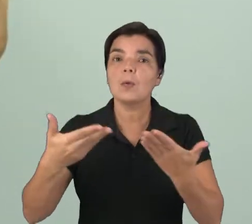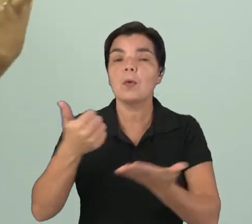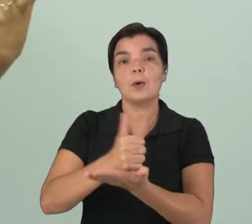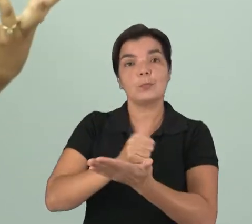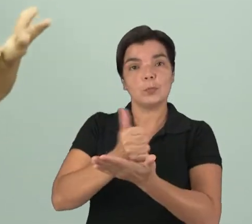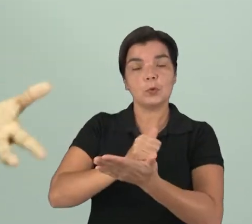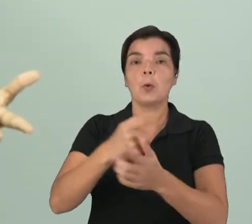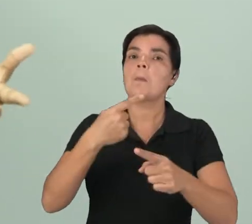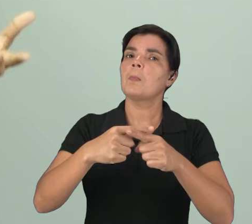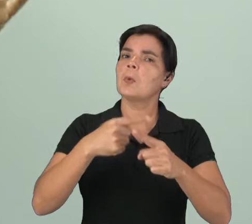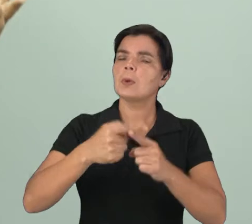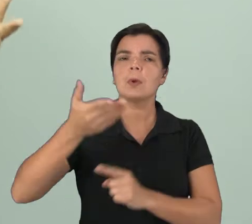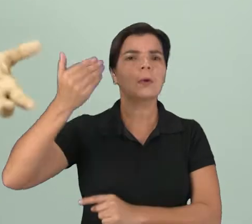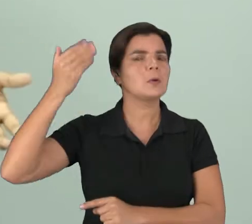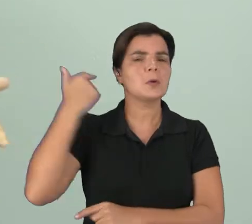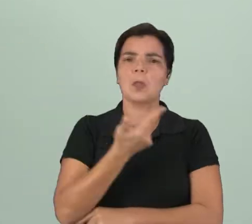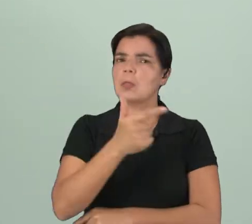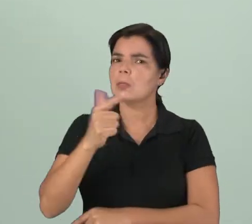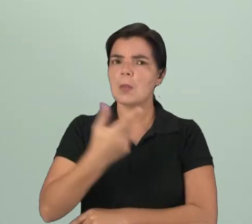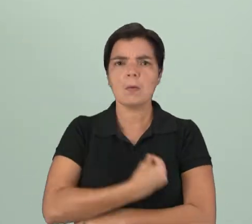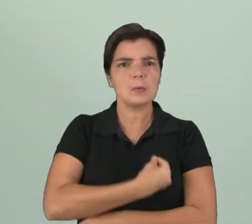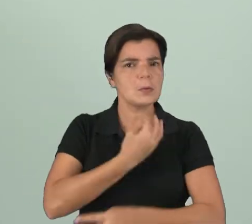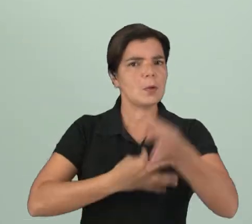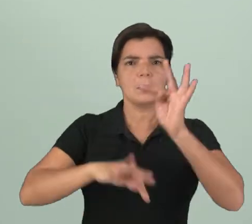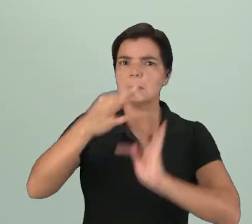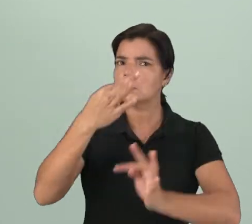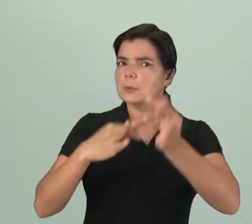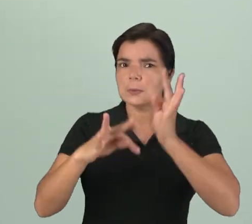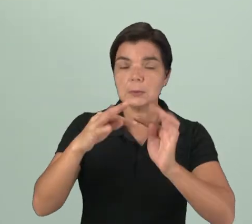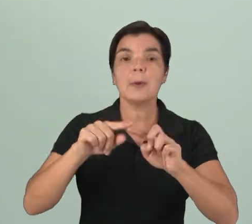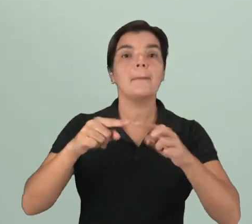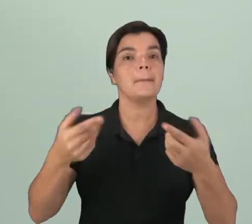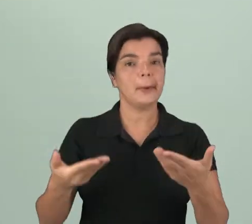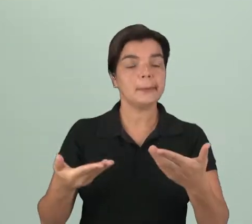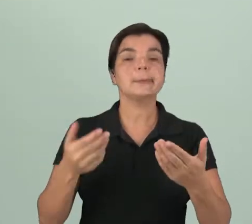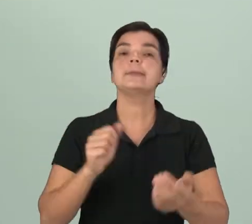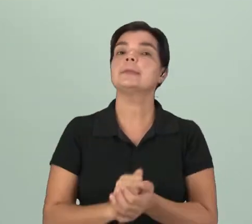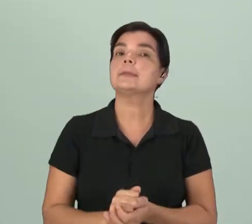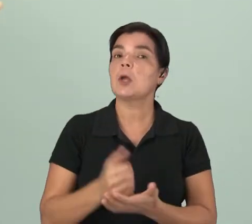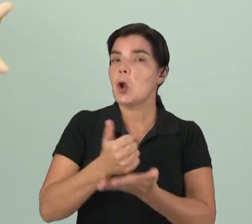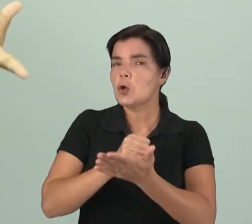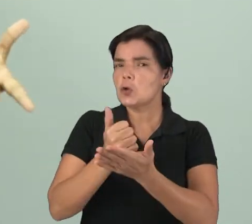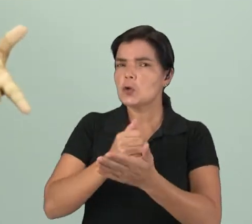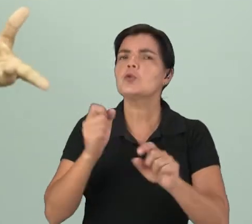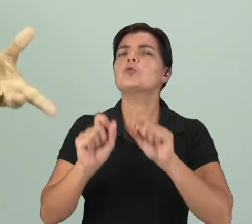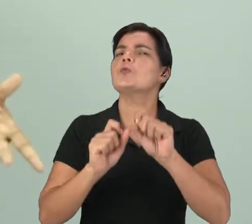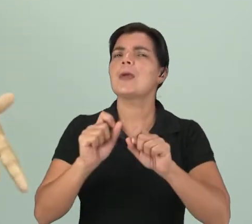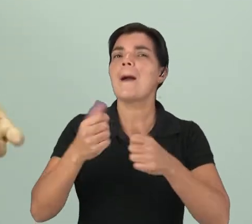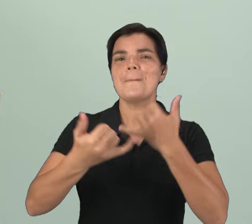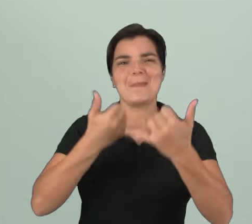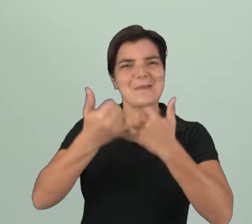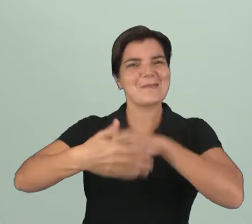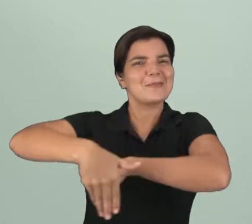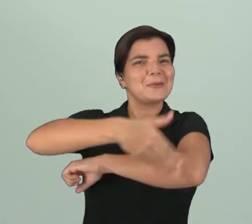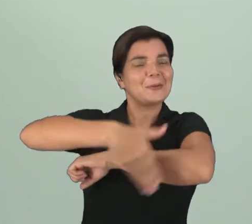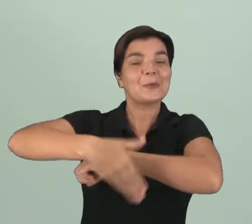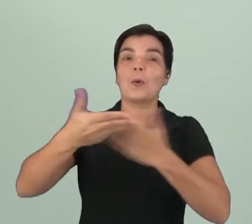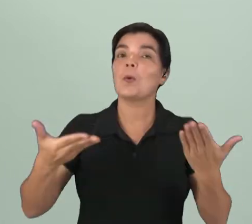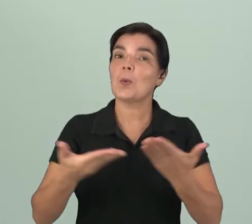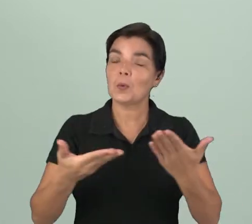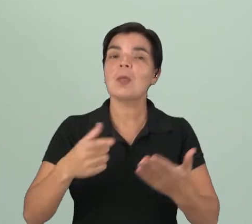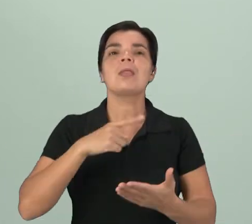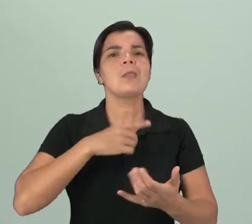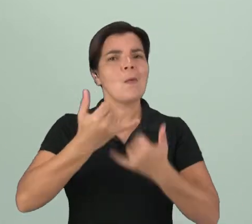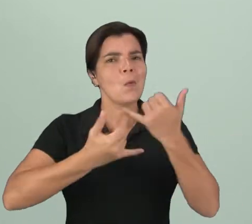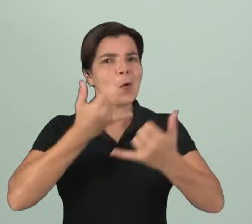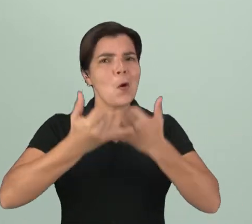eletrônicos, porque antigamente não existia essa tecnologia, né? Então os jogos eram mais jogos de rua mesmo. Hoje